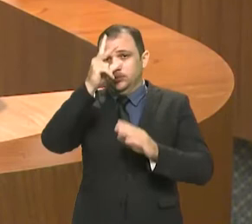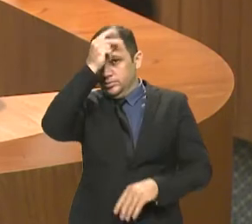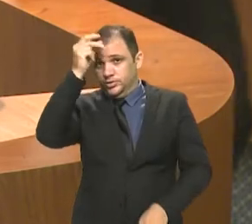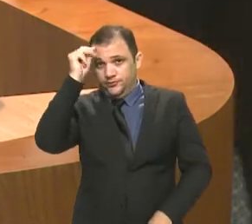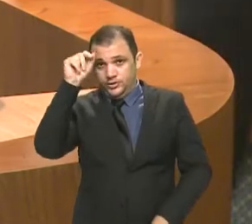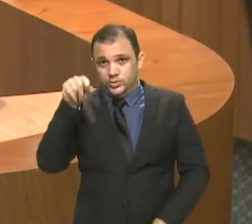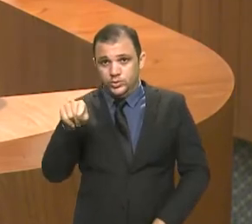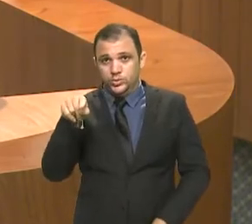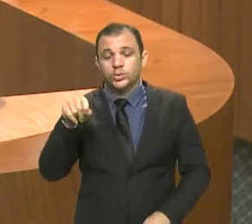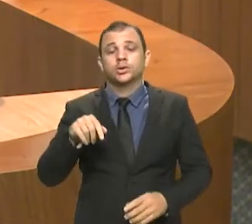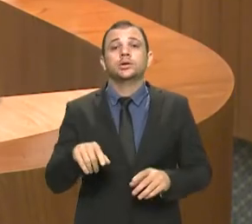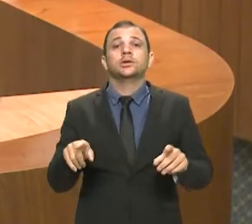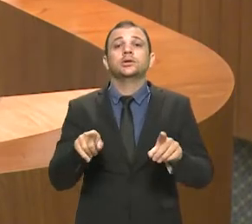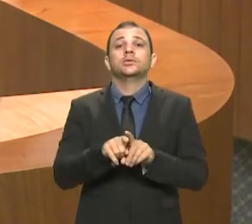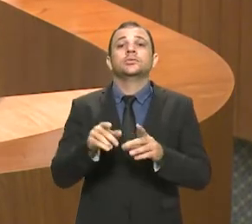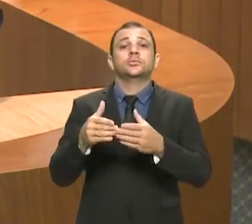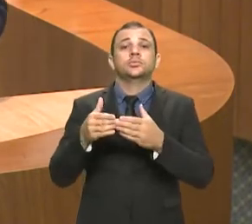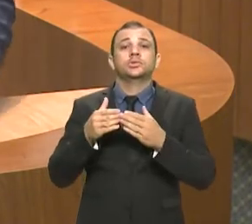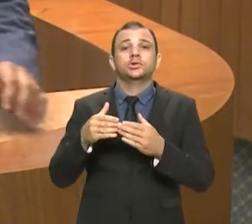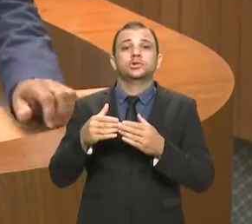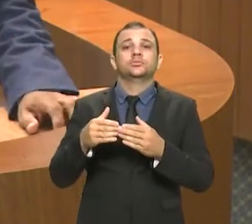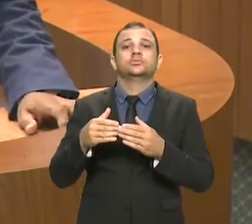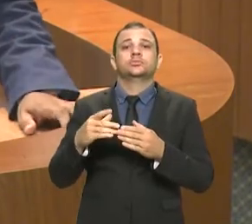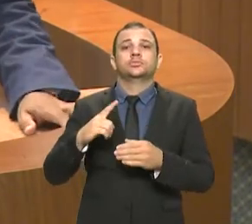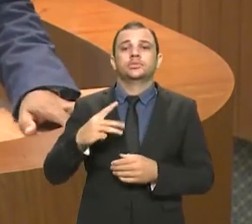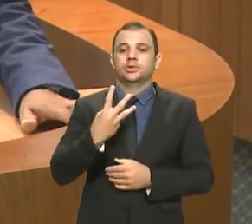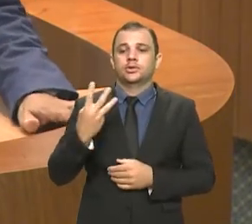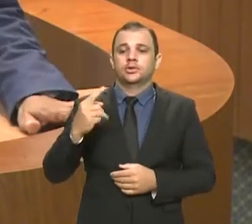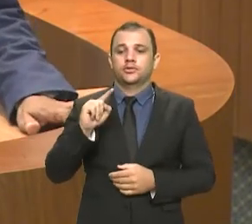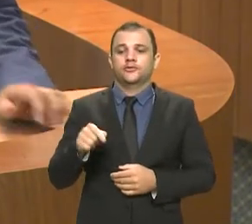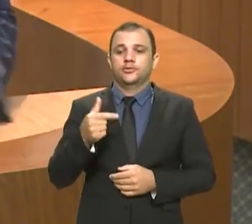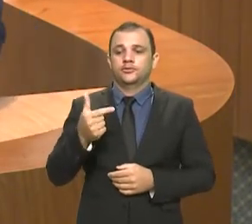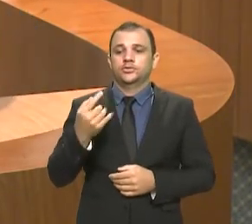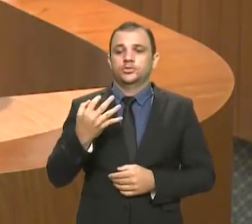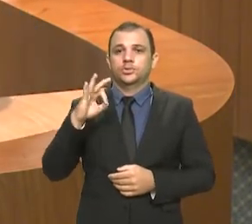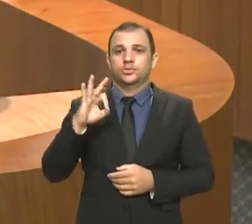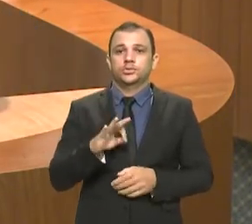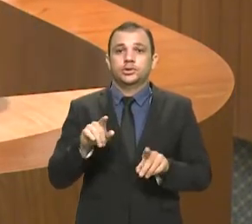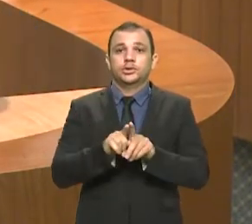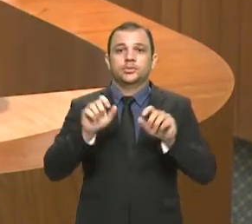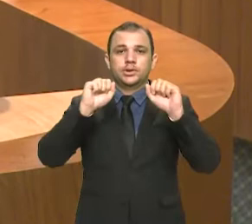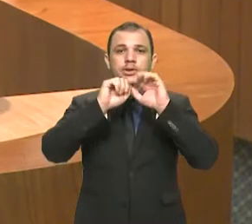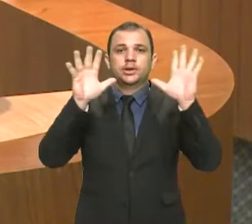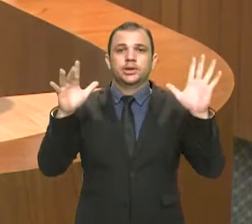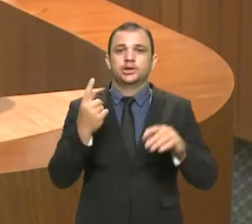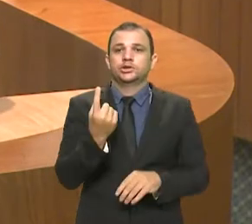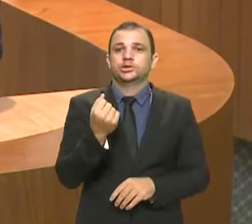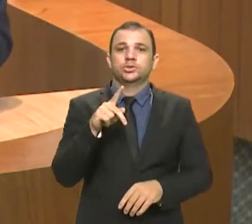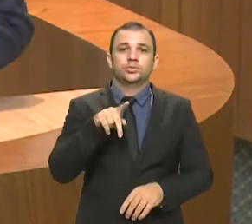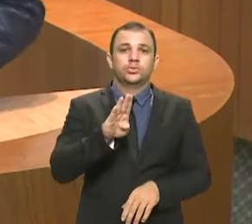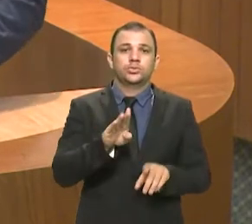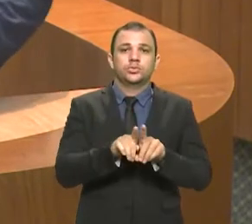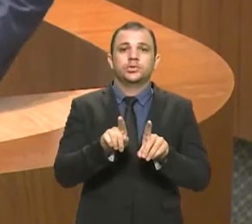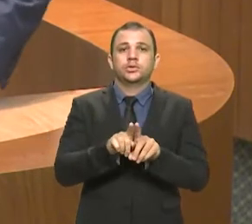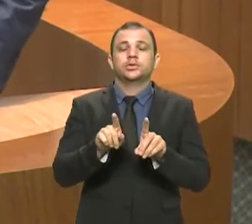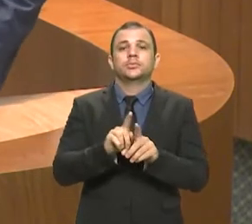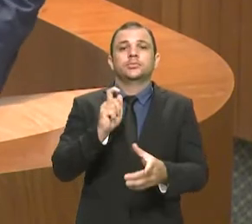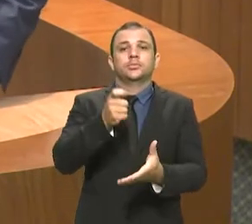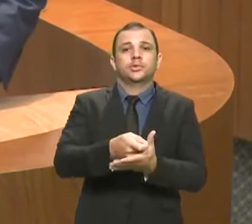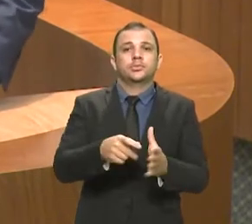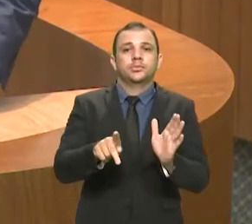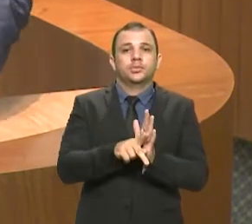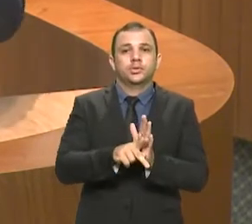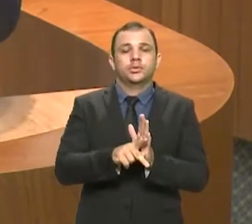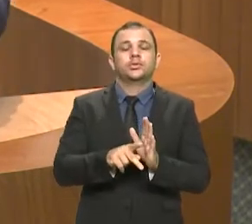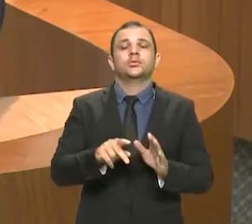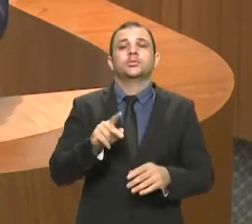de 33,24% e também transparência das contas públicas, folha de pagamento dos professores de Sucupira